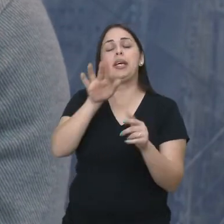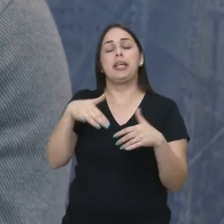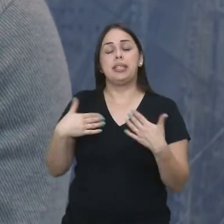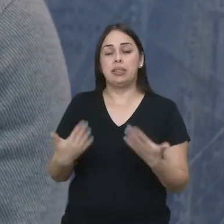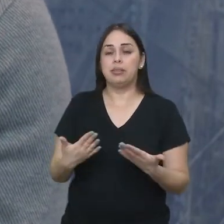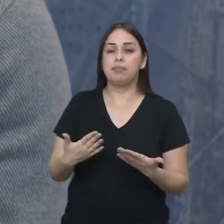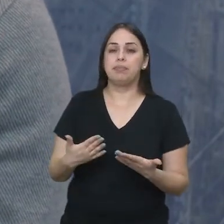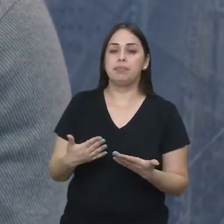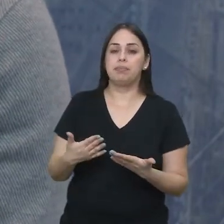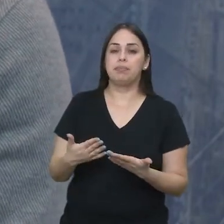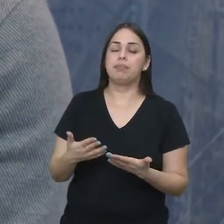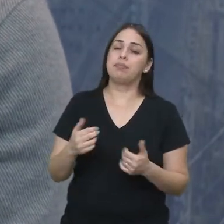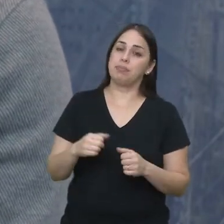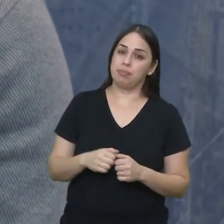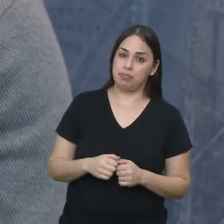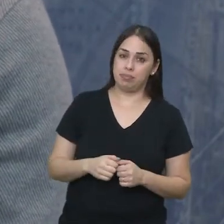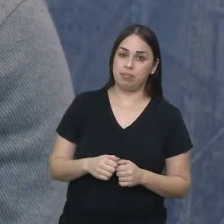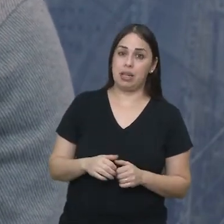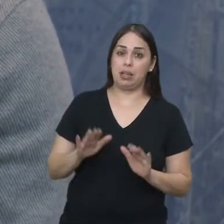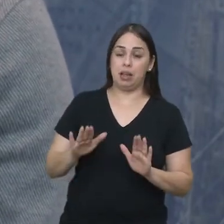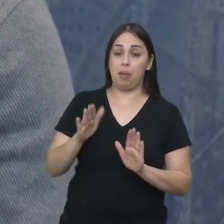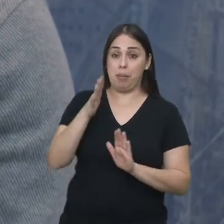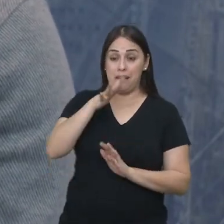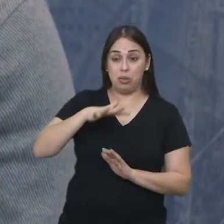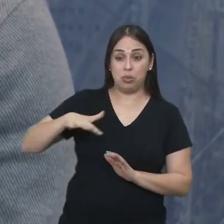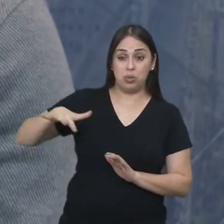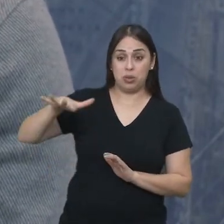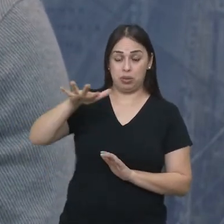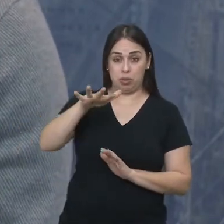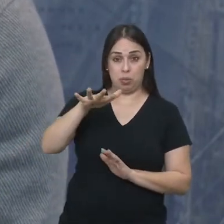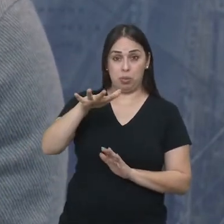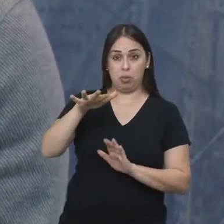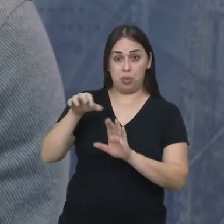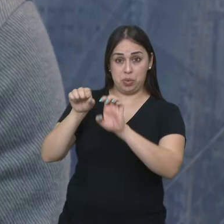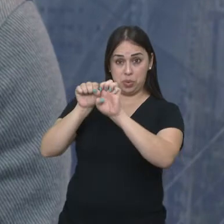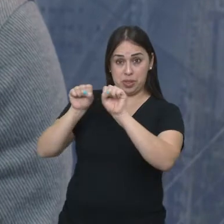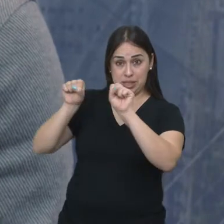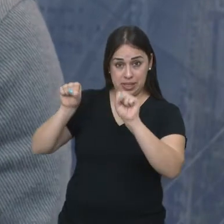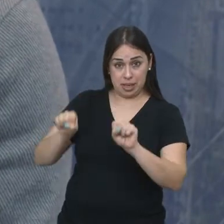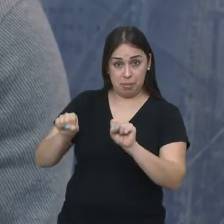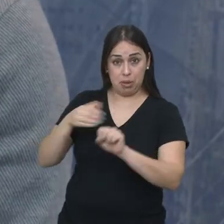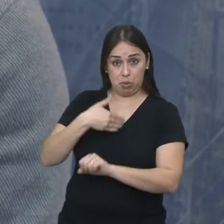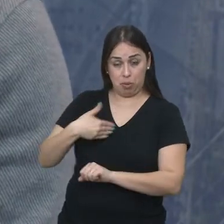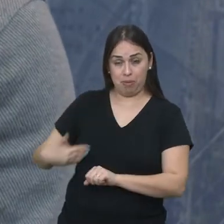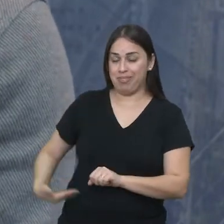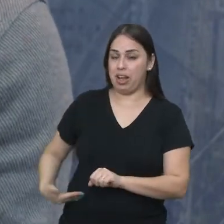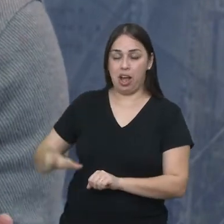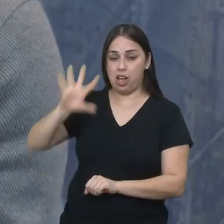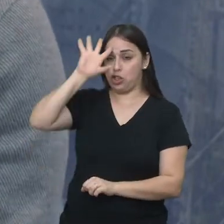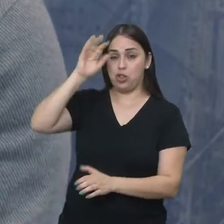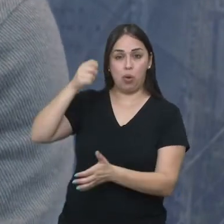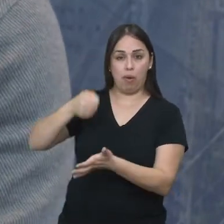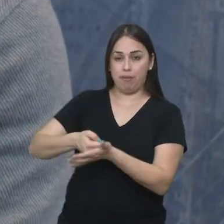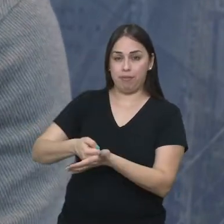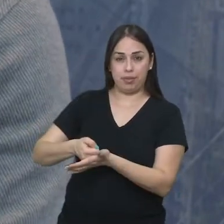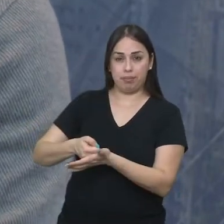Então, assim, no geral, o sistema público de saúde, ele resolve